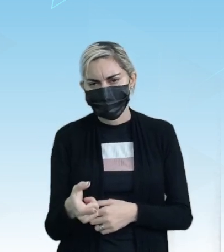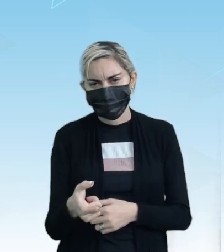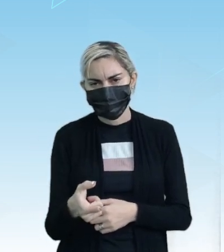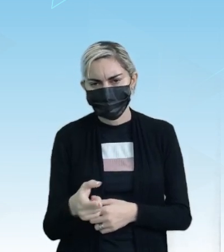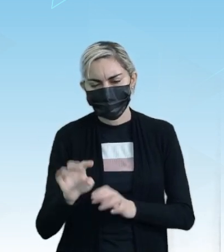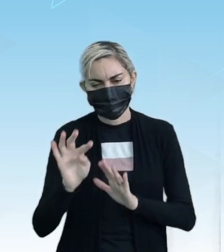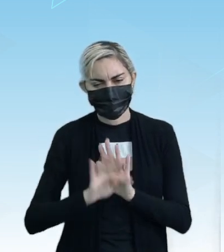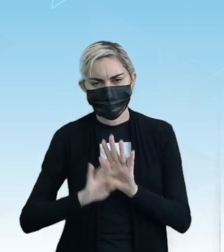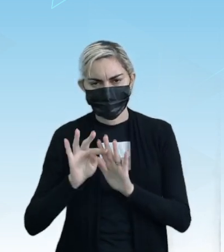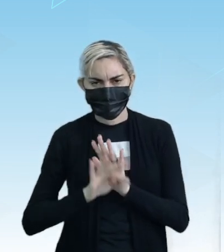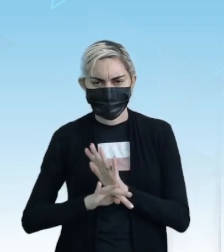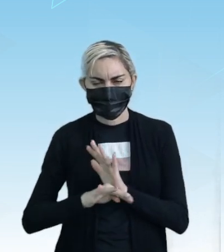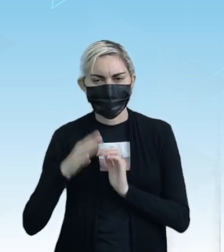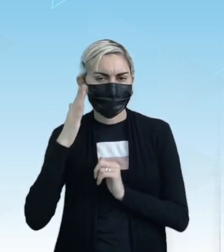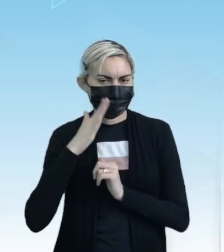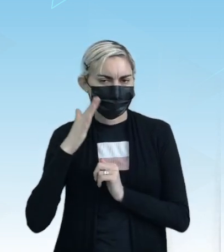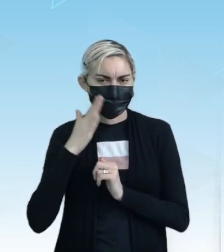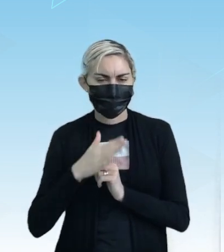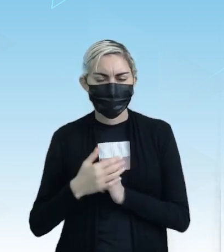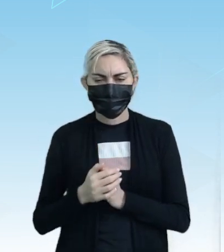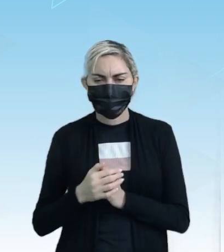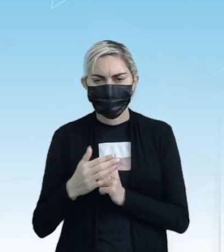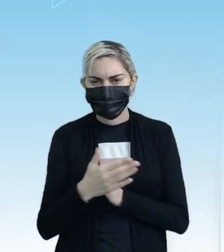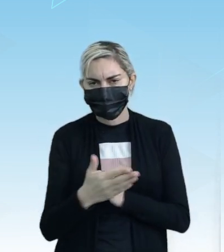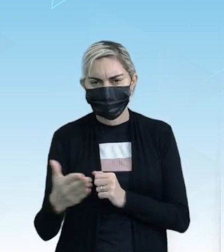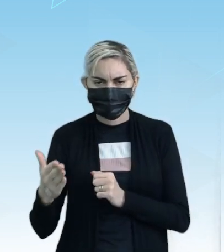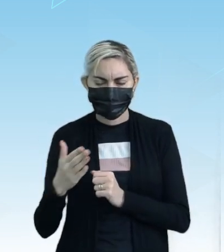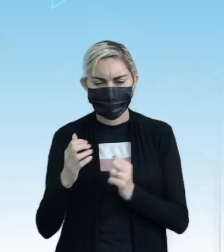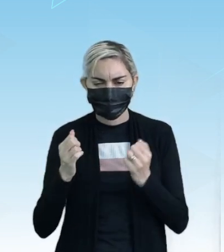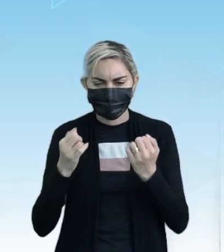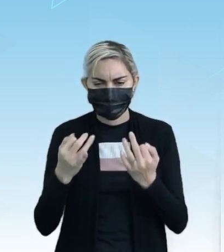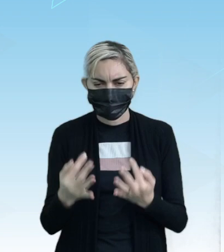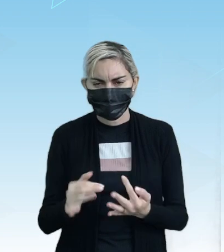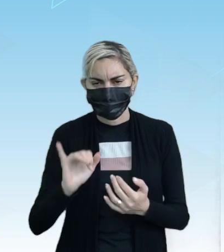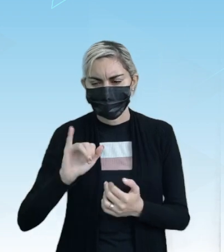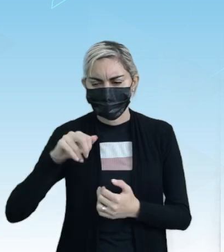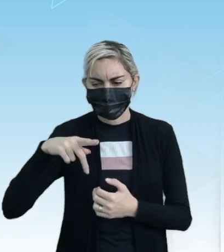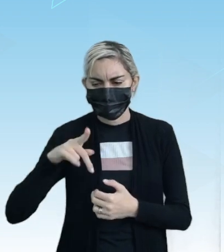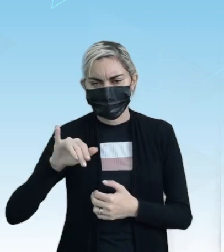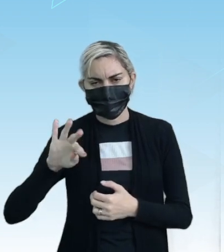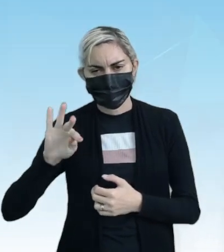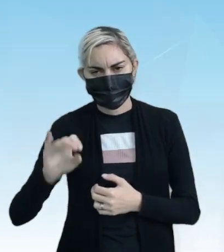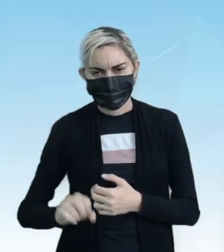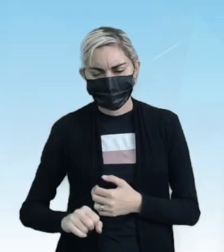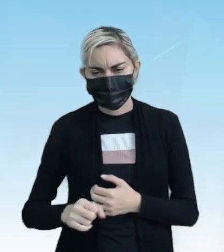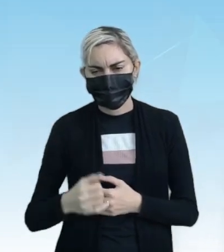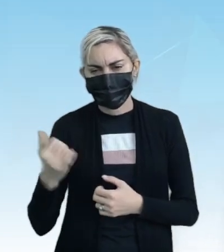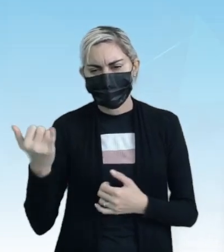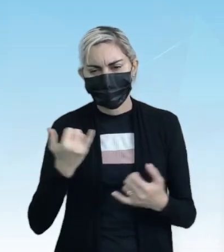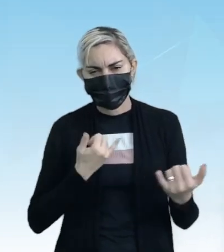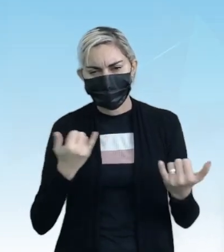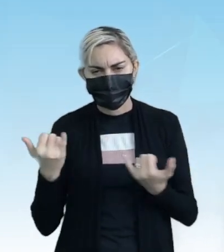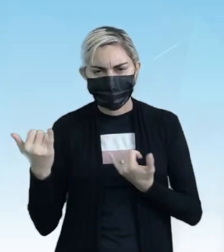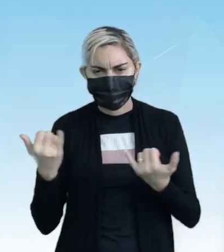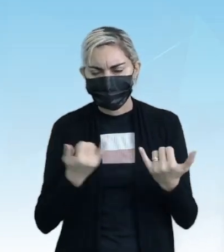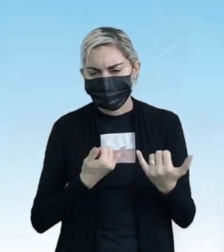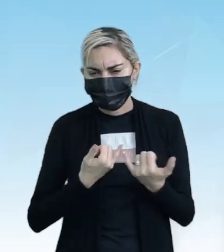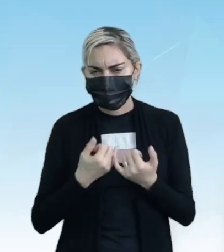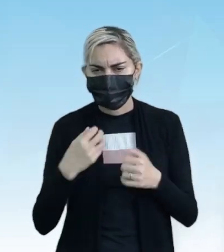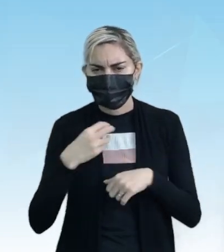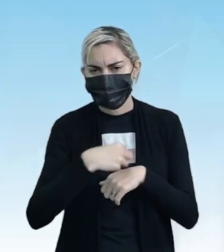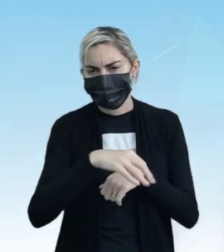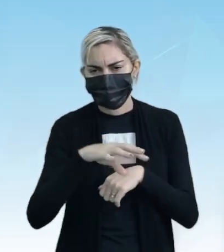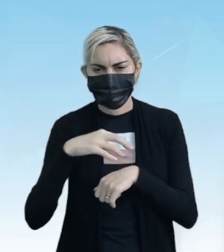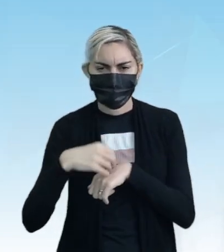intencionalidade do texto. Estão entendendo? Então vamos lá. Explícito e implícitos são informações